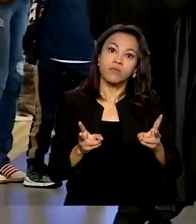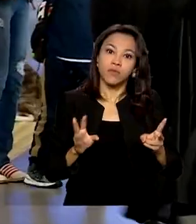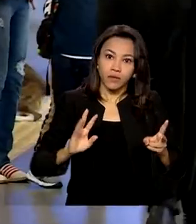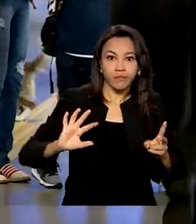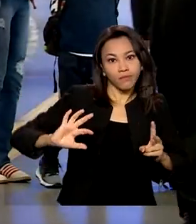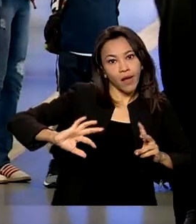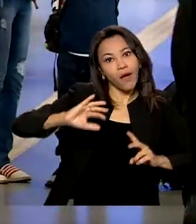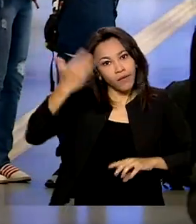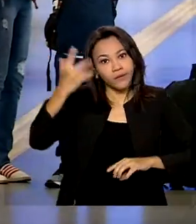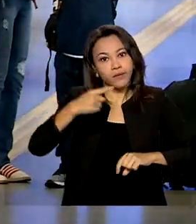novas variantes.